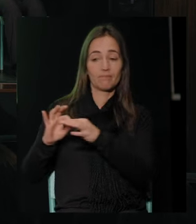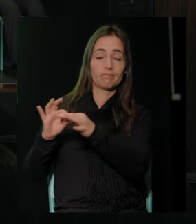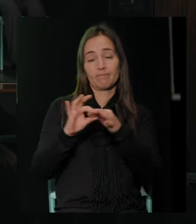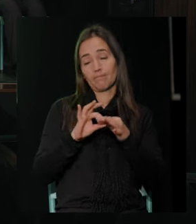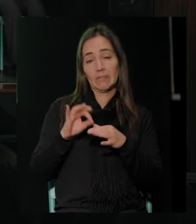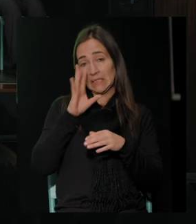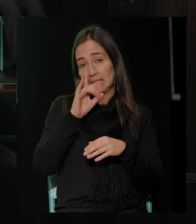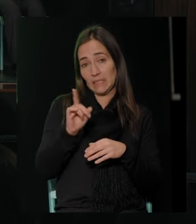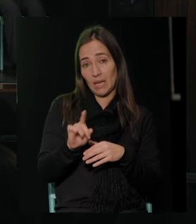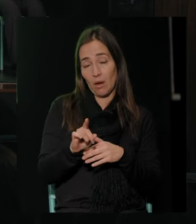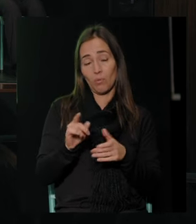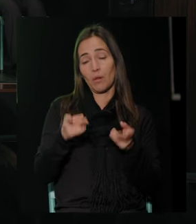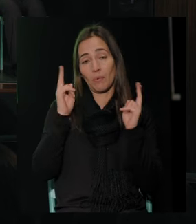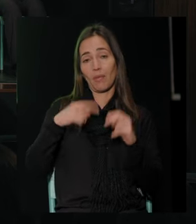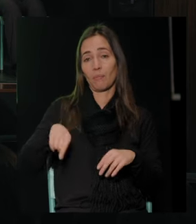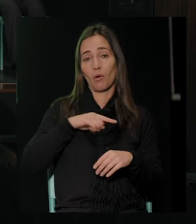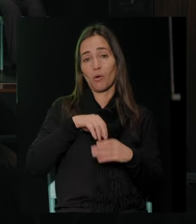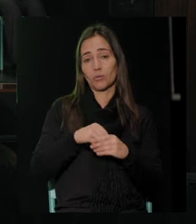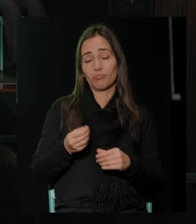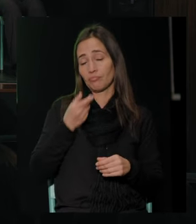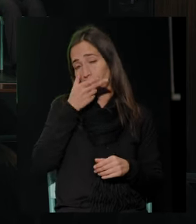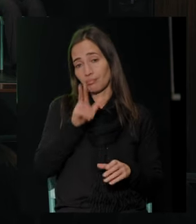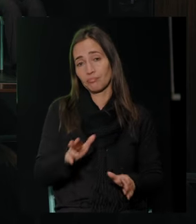senão não é uma liberdade que nos serve.